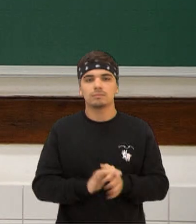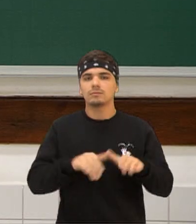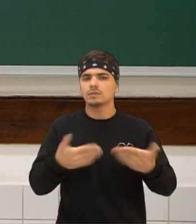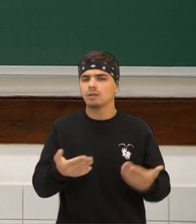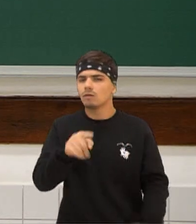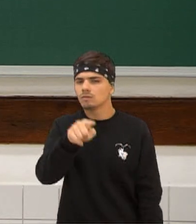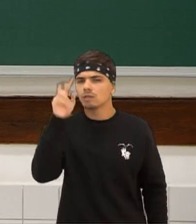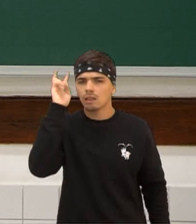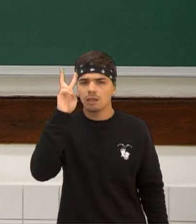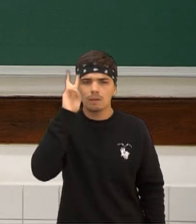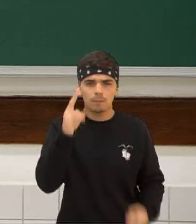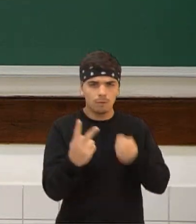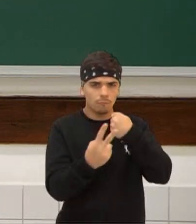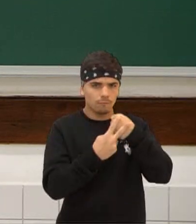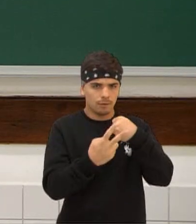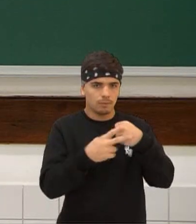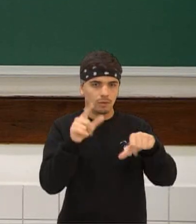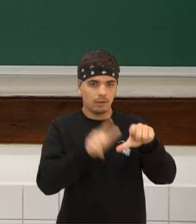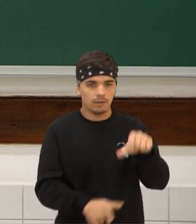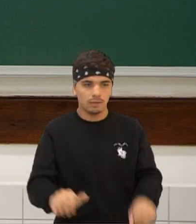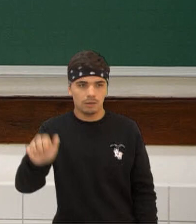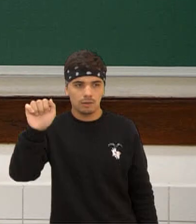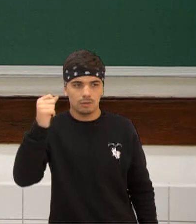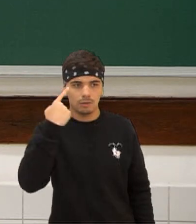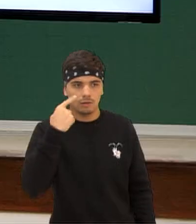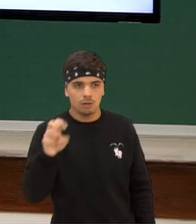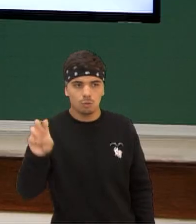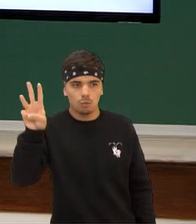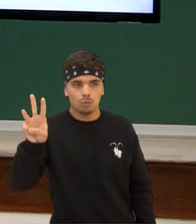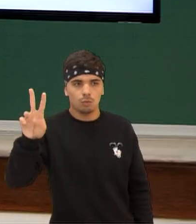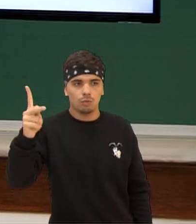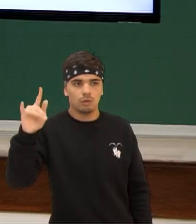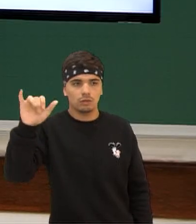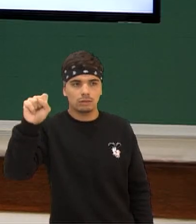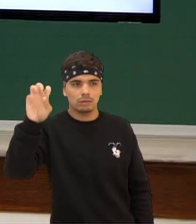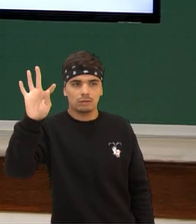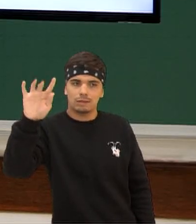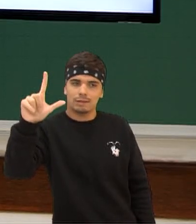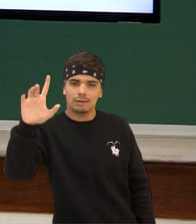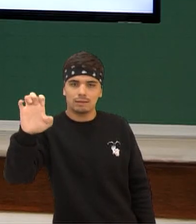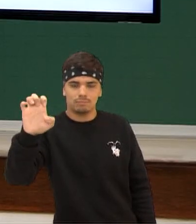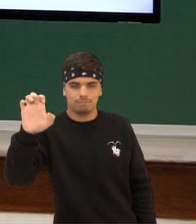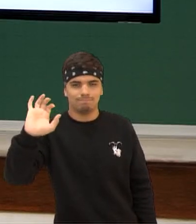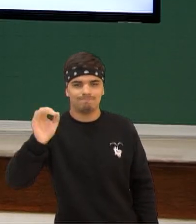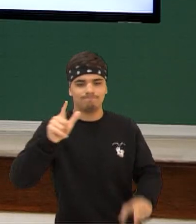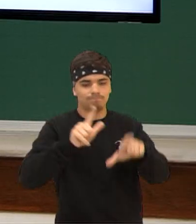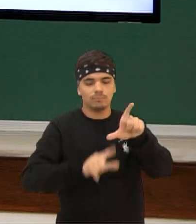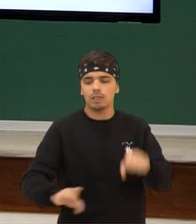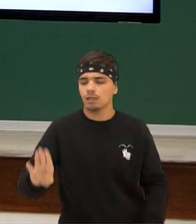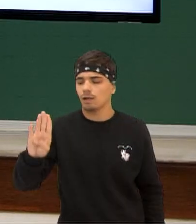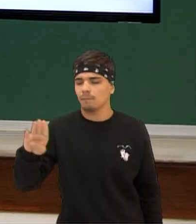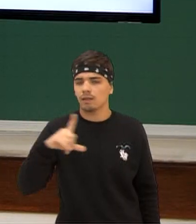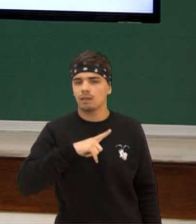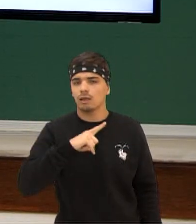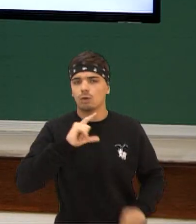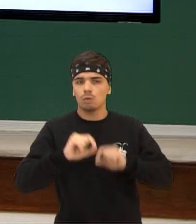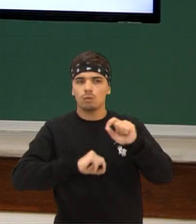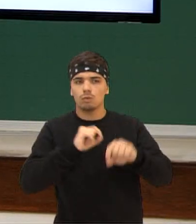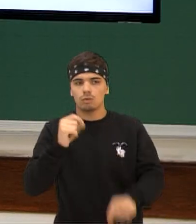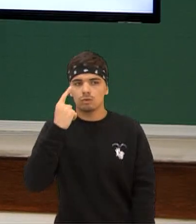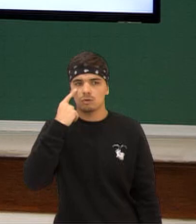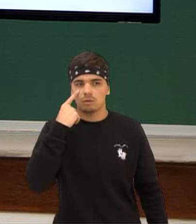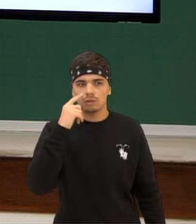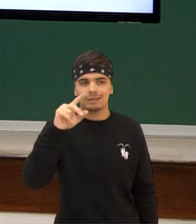lembrou dos Lagos então na letra A wilson então você pode colocar o velhinho na letra B ele está